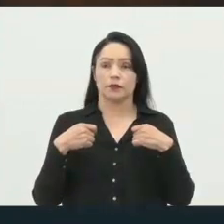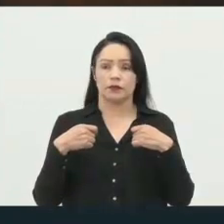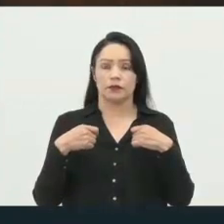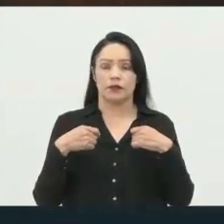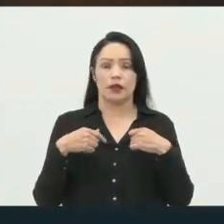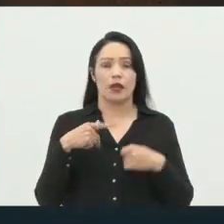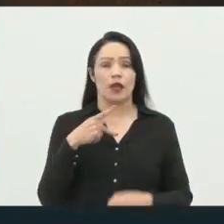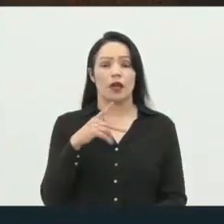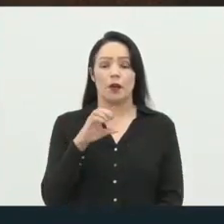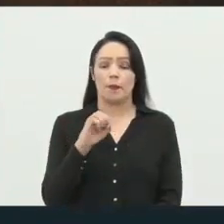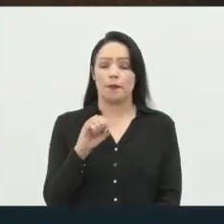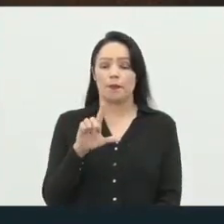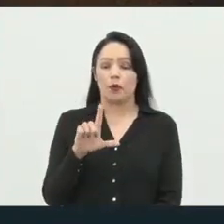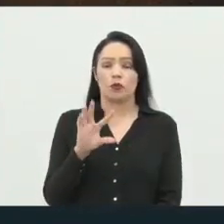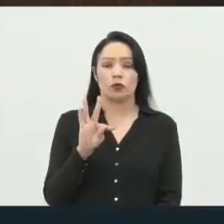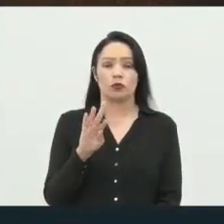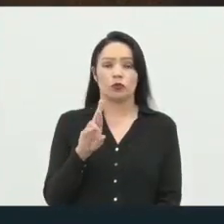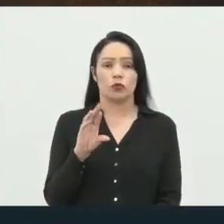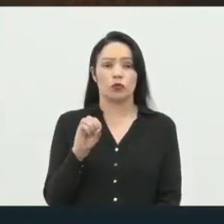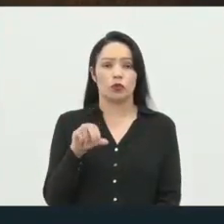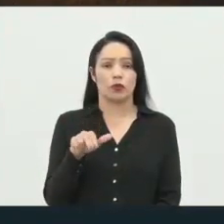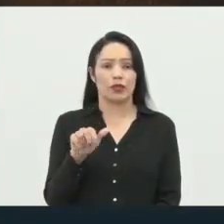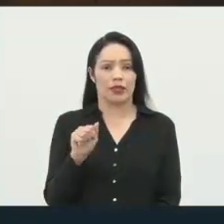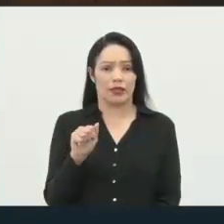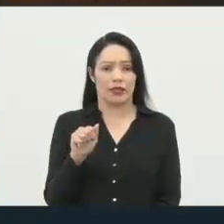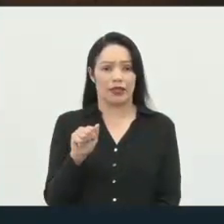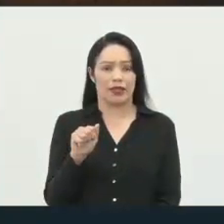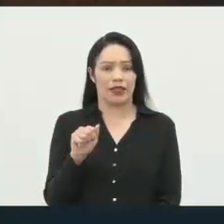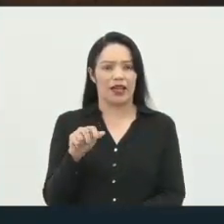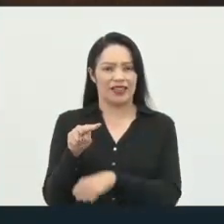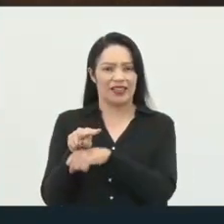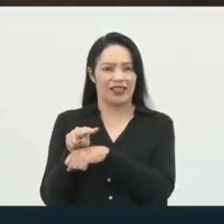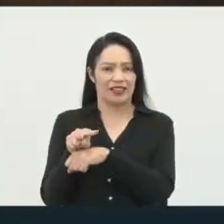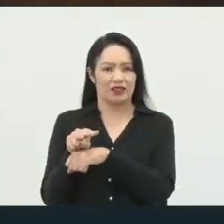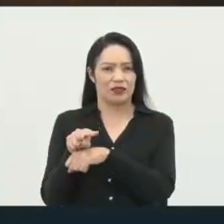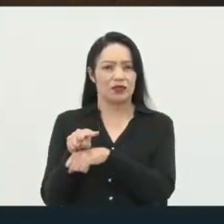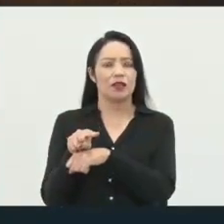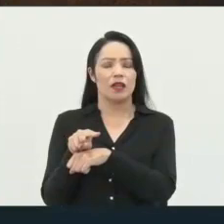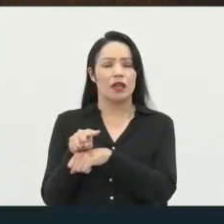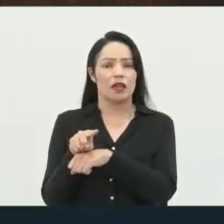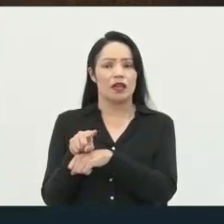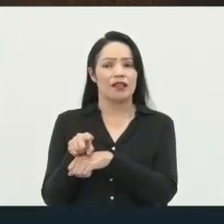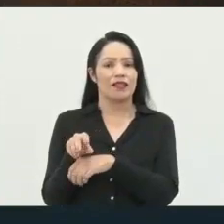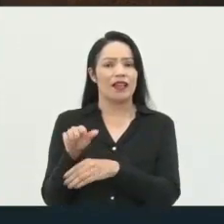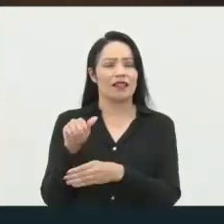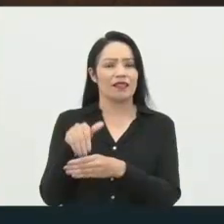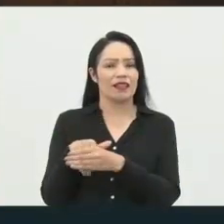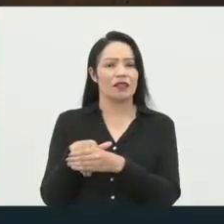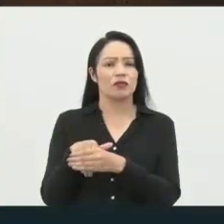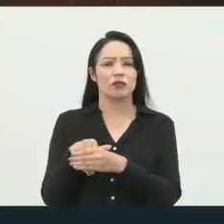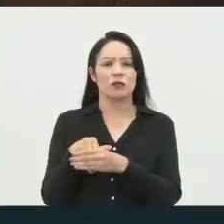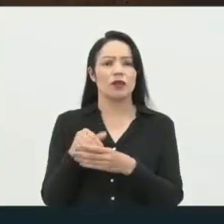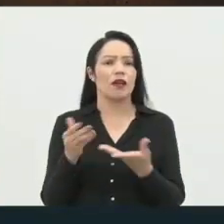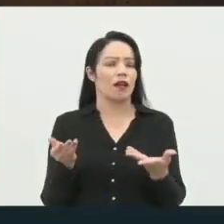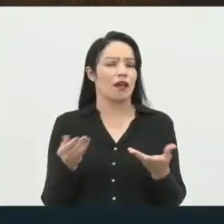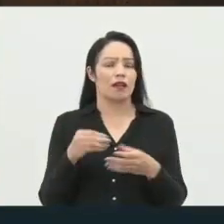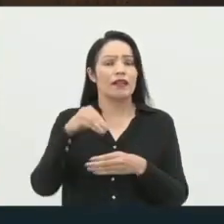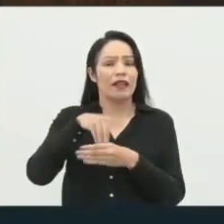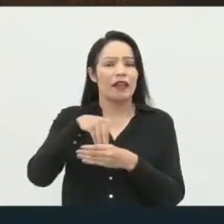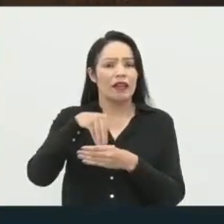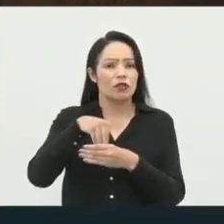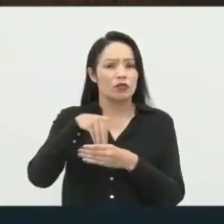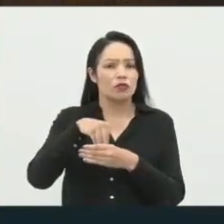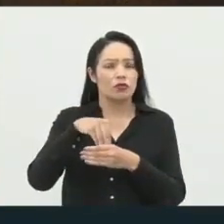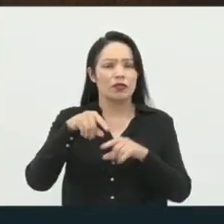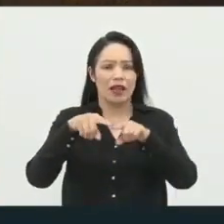Não adianta só a gente tirar do corredor e deixar as poltronas dentro das salas que elas ficam escondidas né então às vezes fica ali por